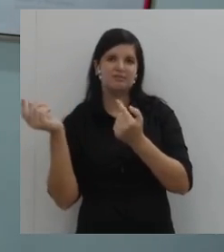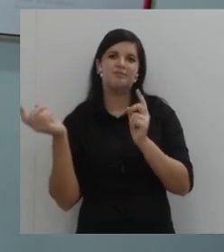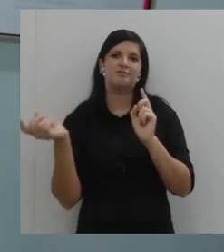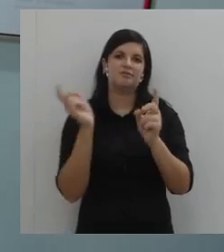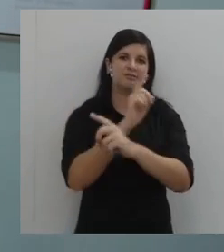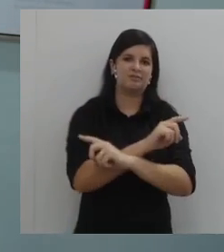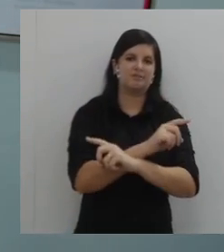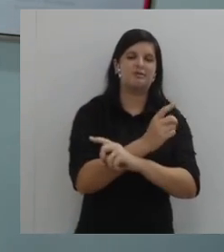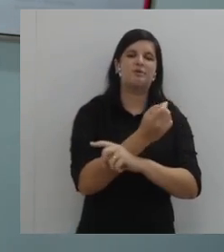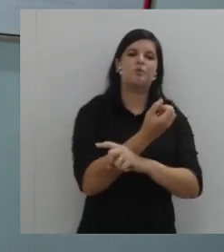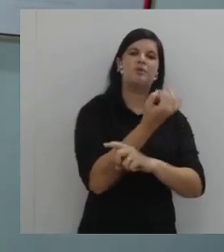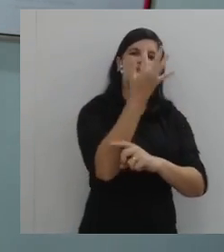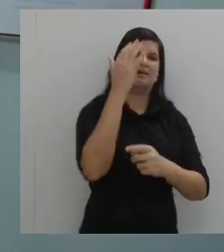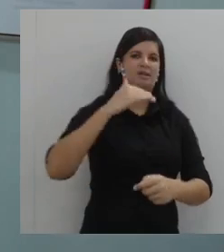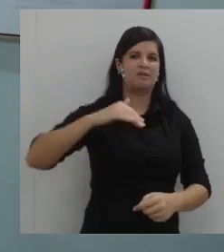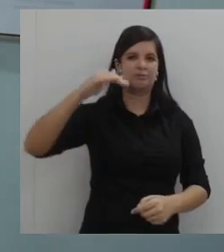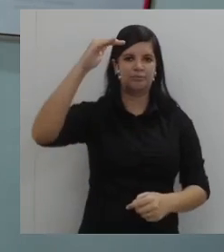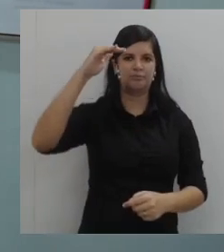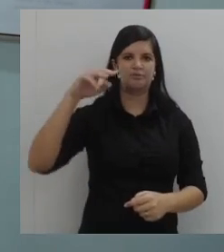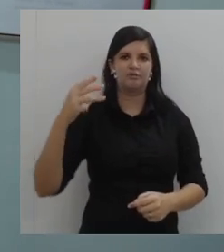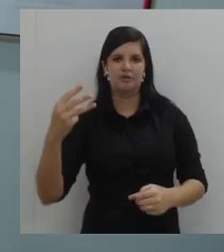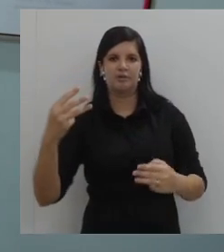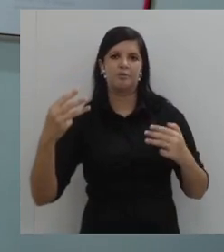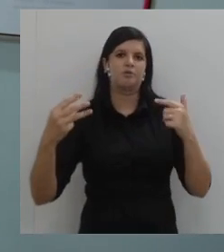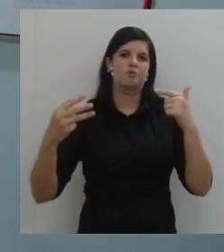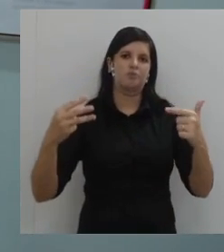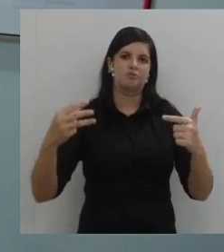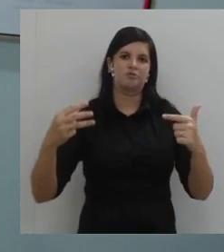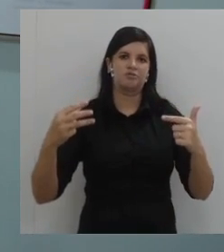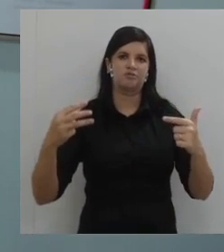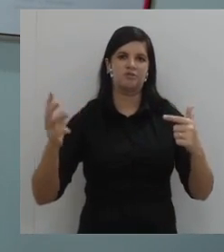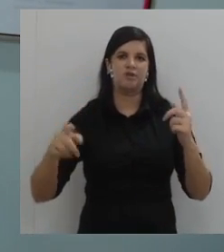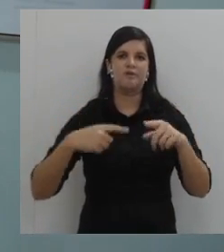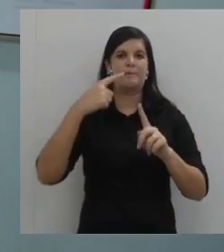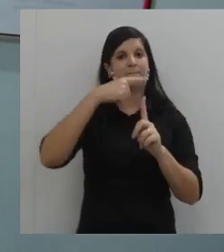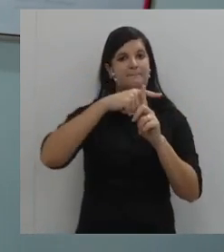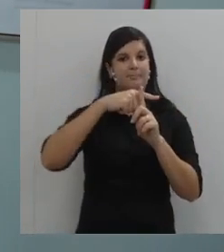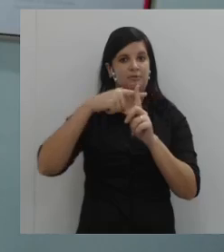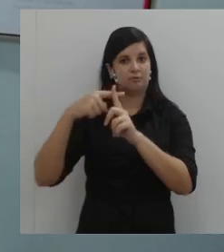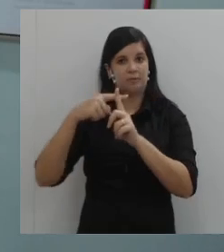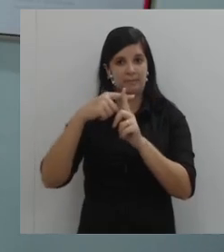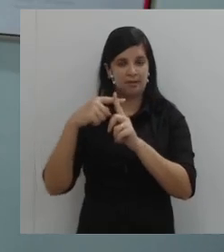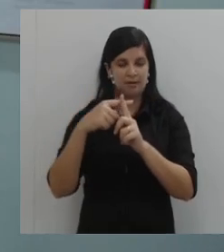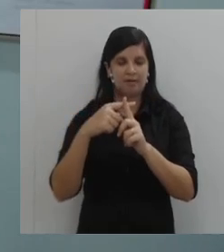adultos, assim como 3 está para 2. E a soma da quantidade de adolescentes